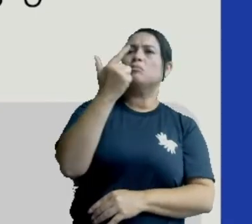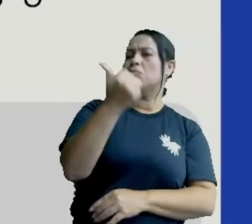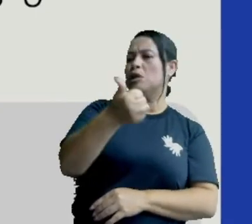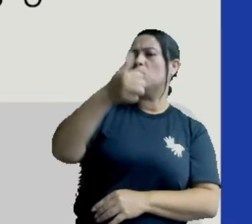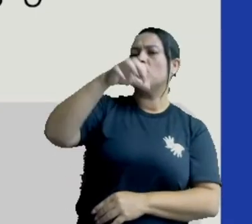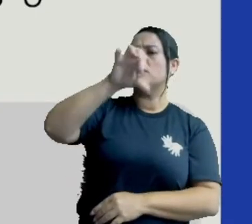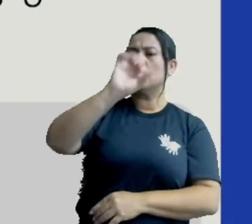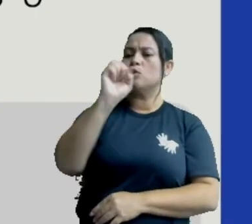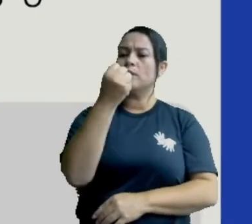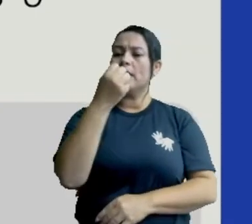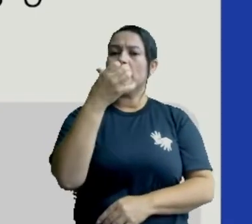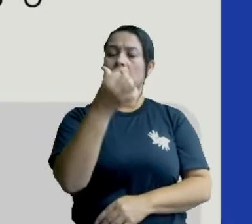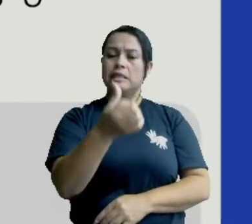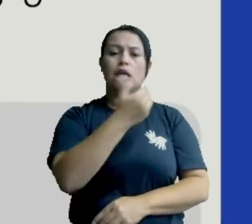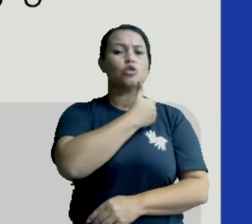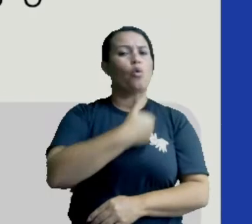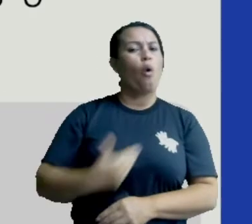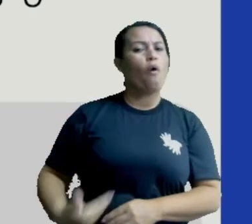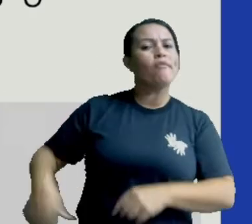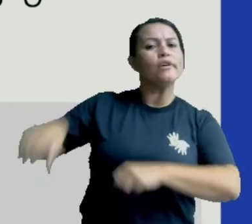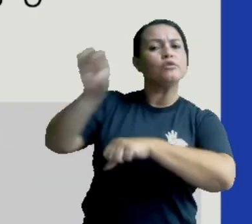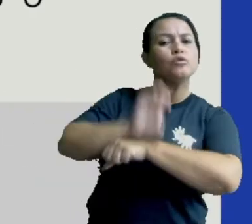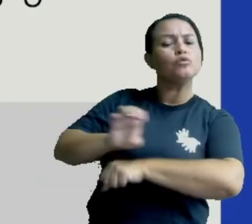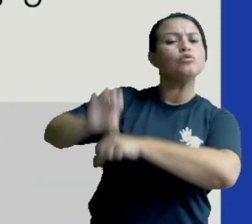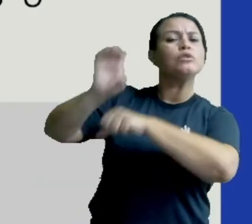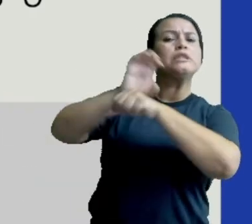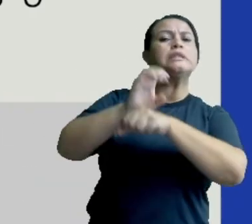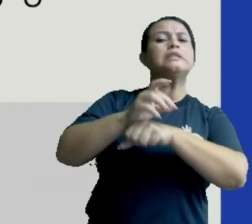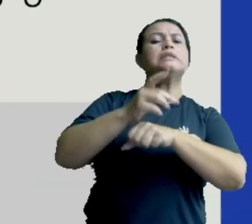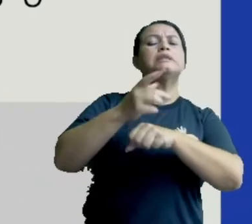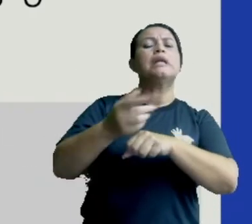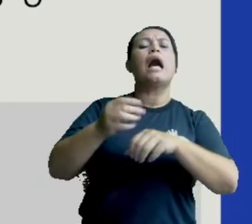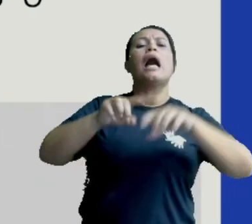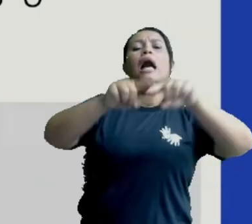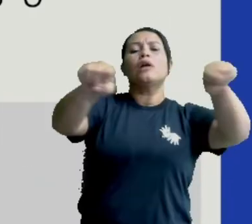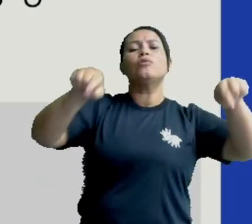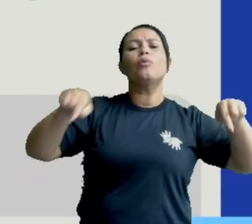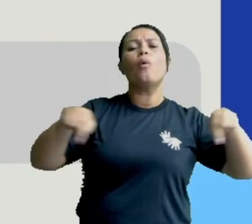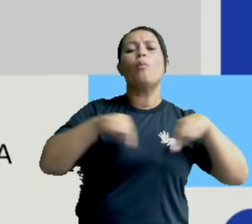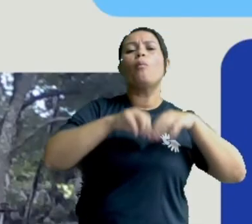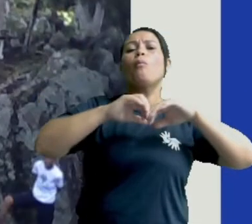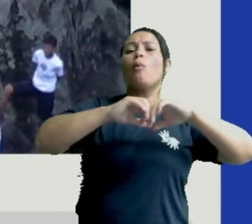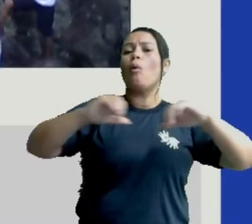11 de março de 1986, o governo estadual homologou o tombamento do sítio histórico.